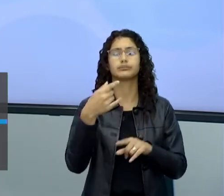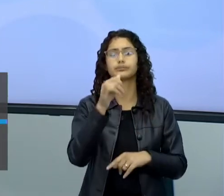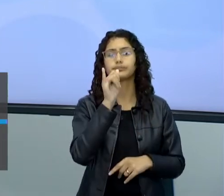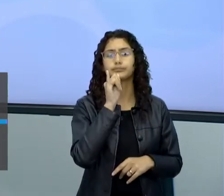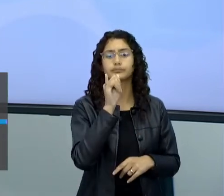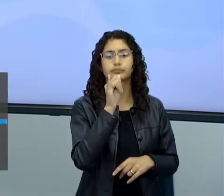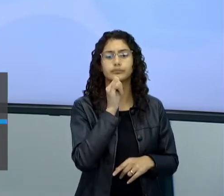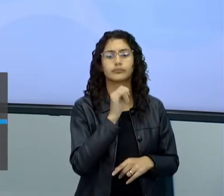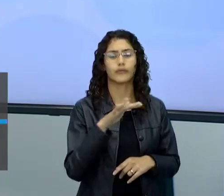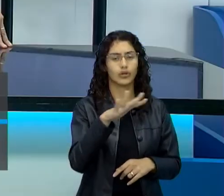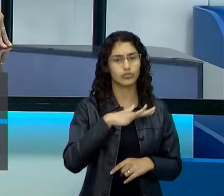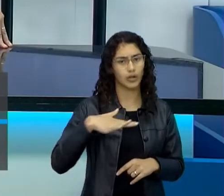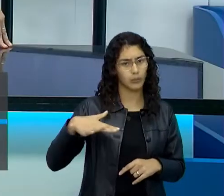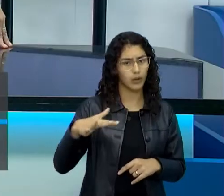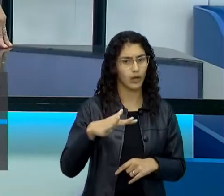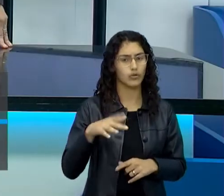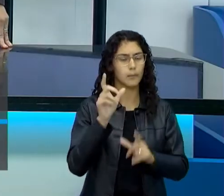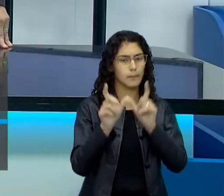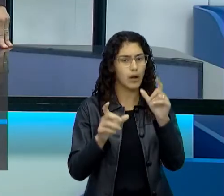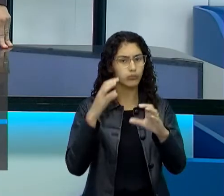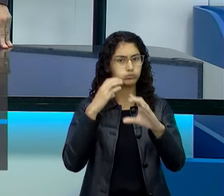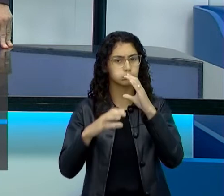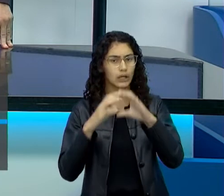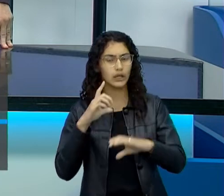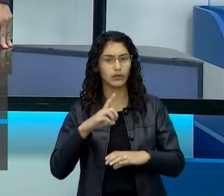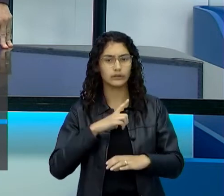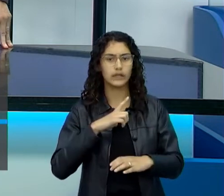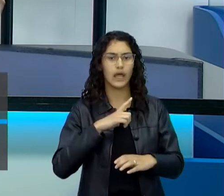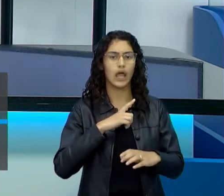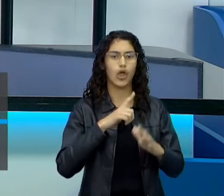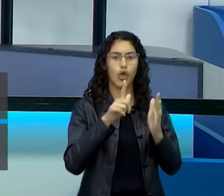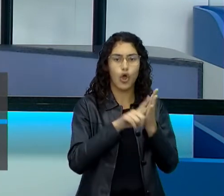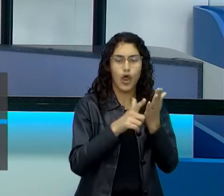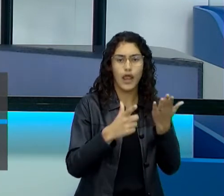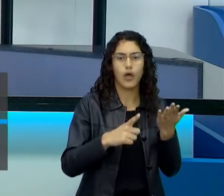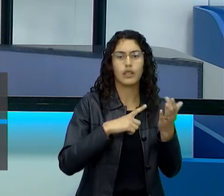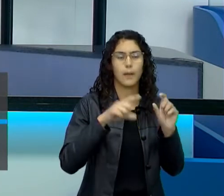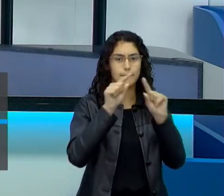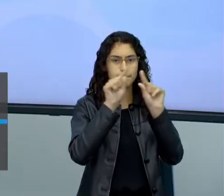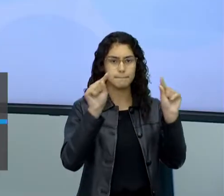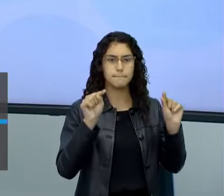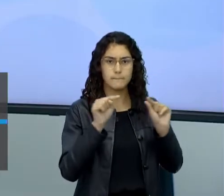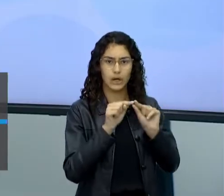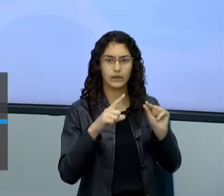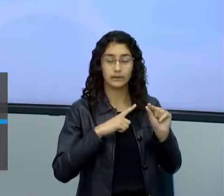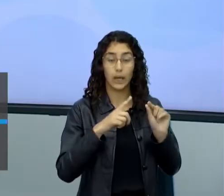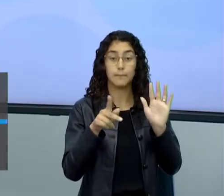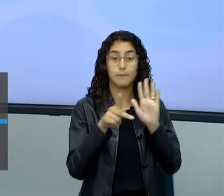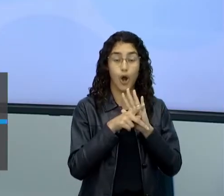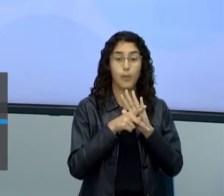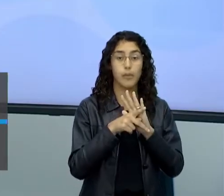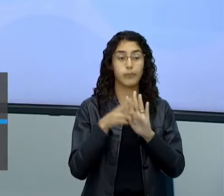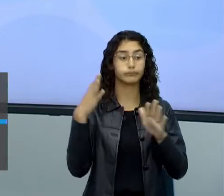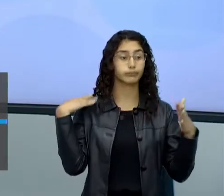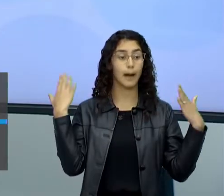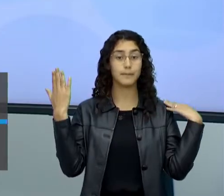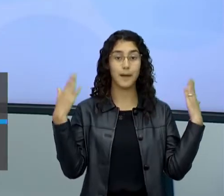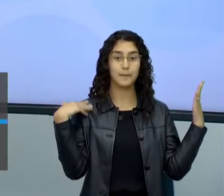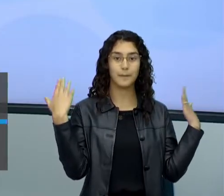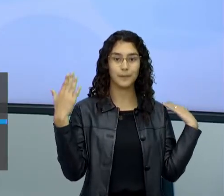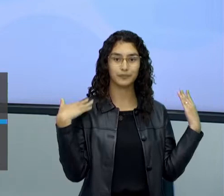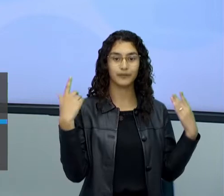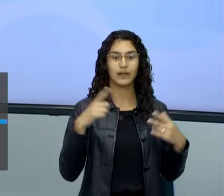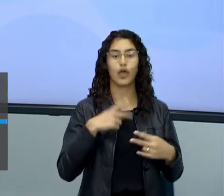exemplo, geralmente nos canais de comunicação, nos jornais, tem aquele bloco de turismo, uhum. né? Você tem lá uns